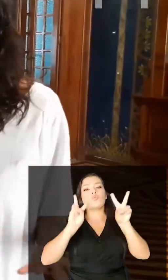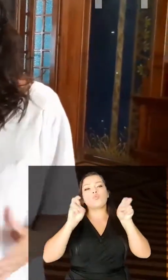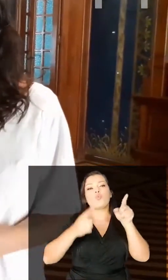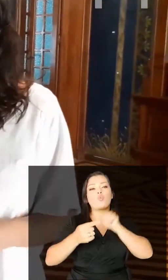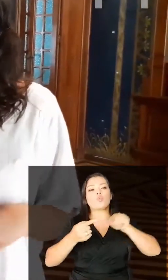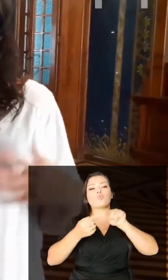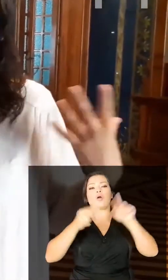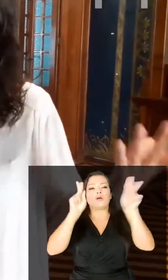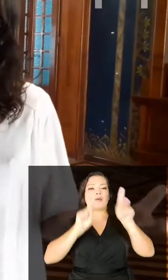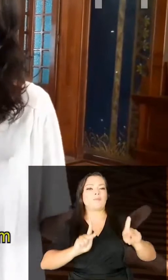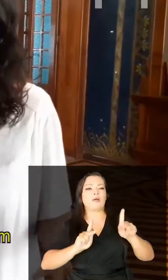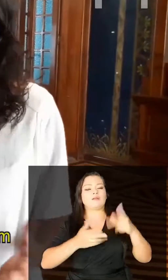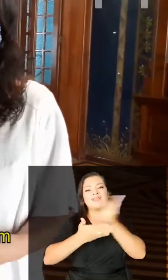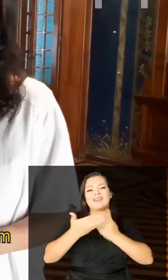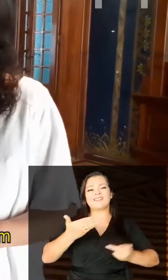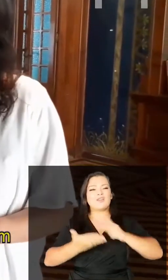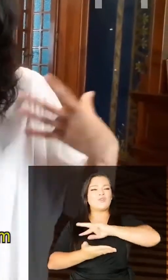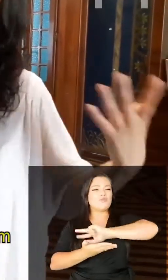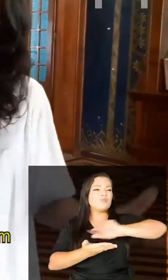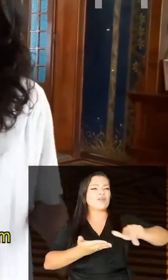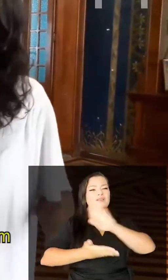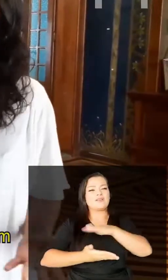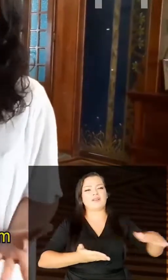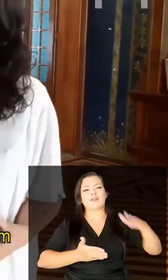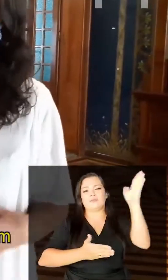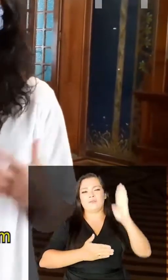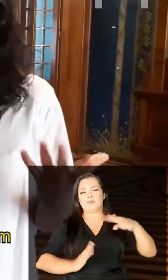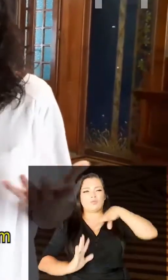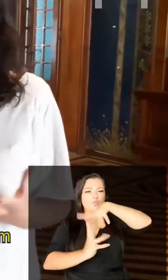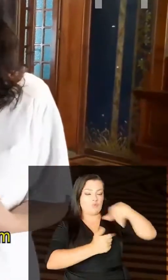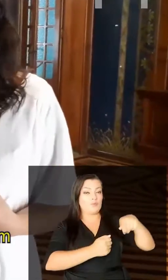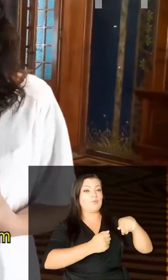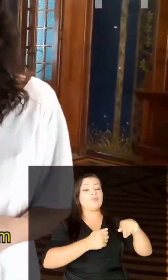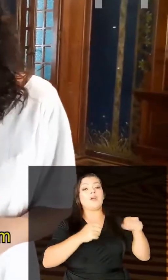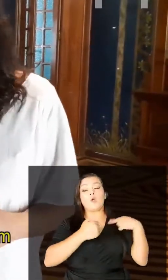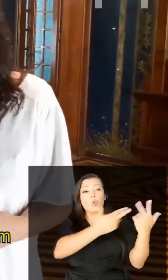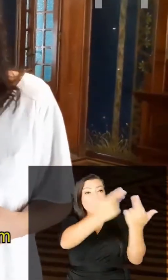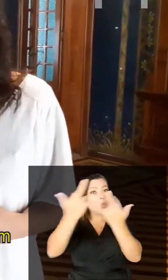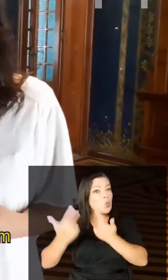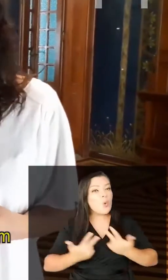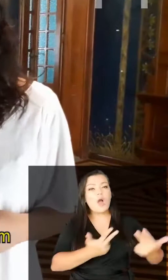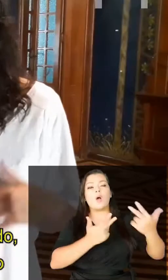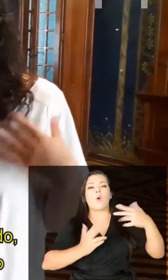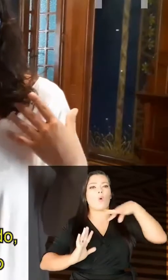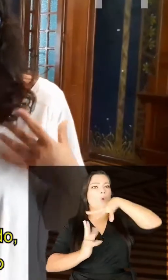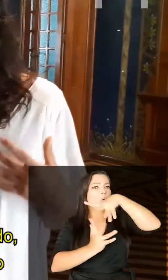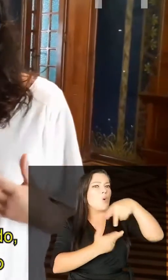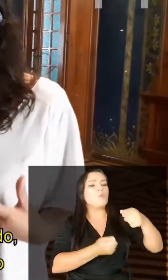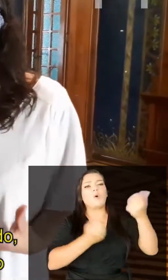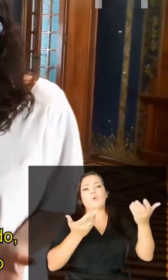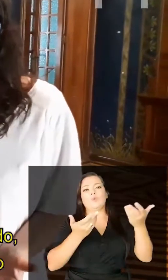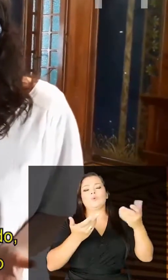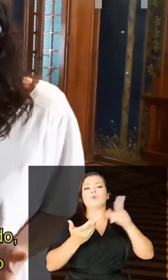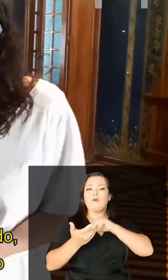adolescentes de vários lugares do Brasil e do mundo. Como na pandemia muitos países estavam também com as aulas suspensas e com o serviço de